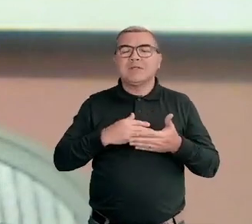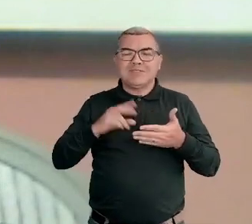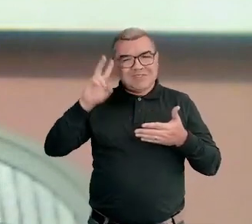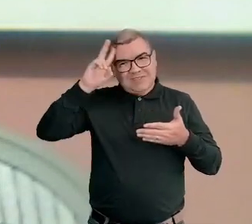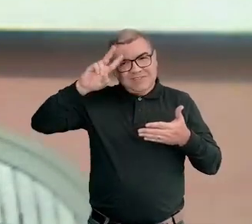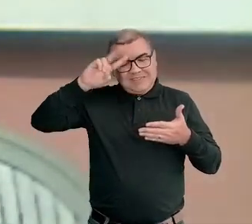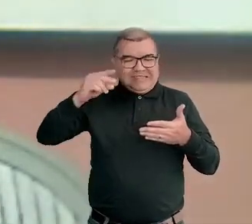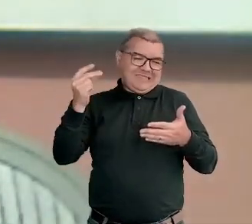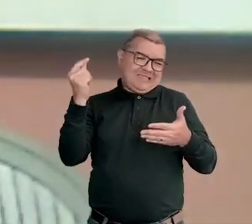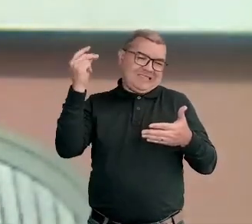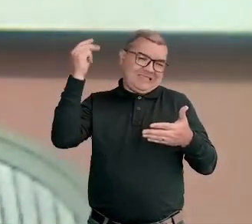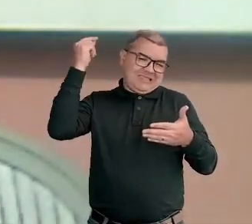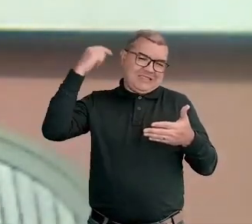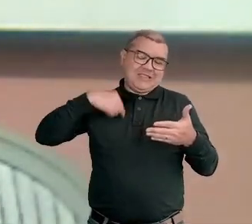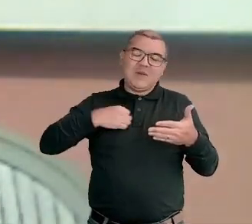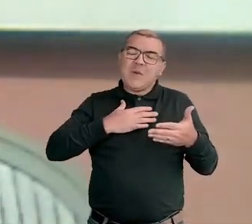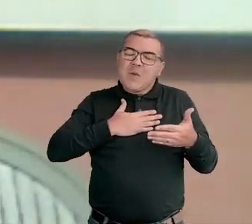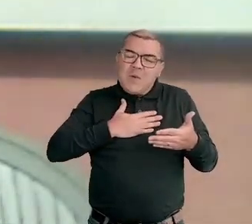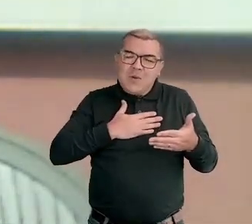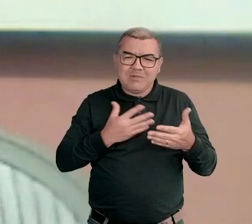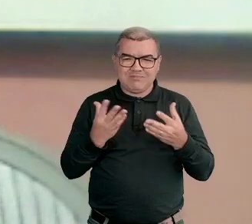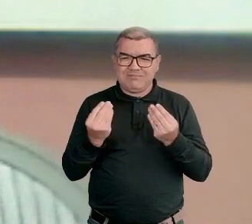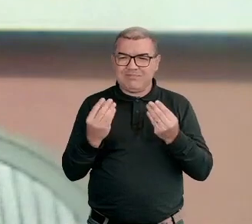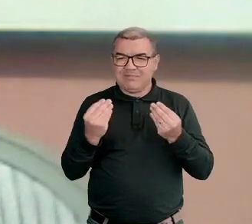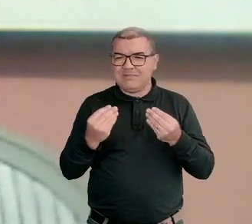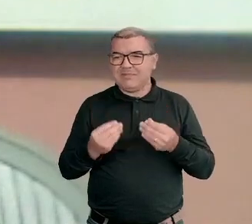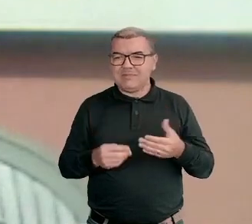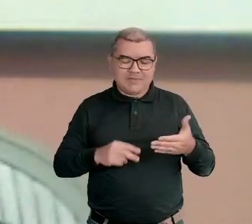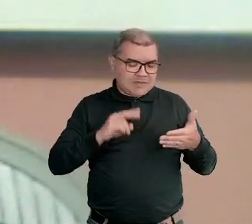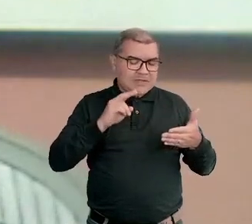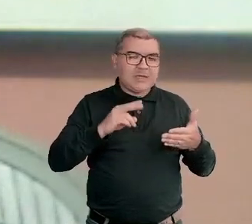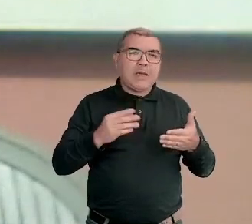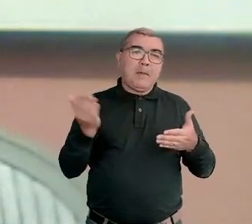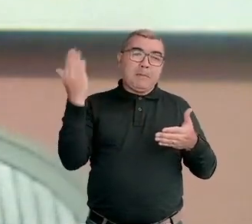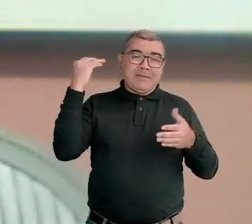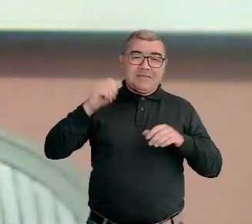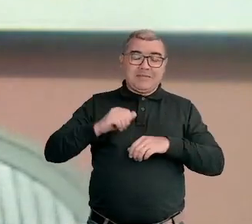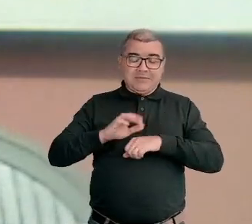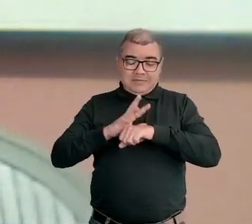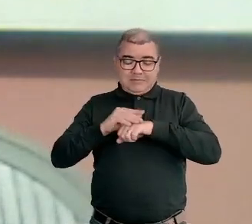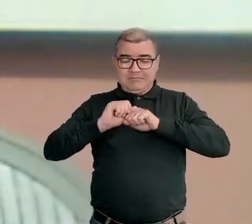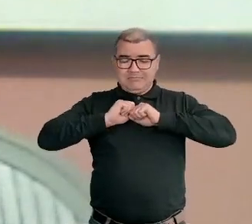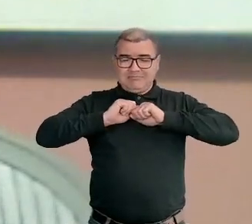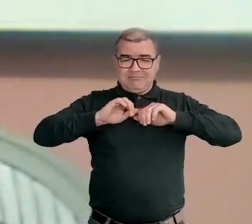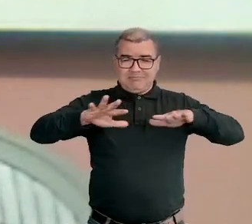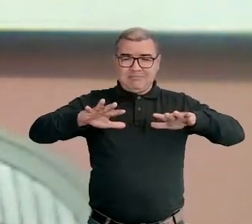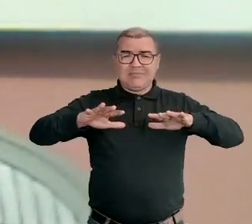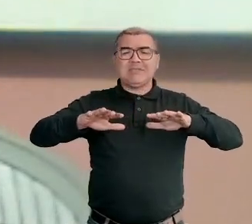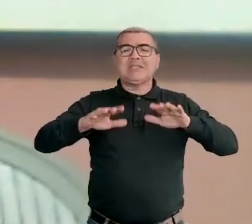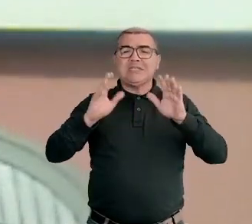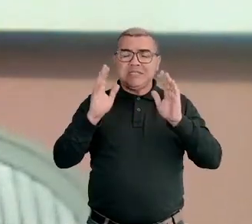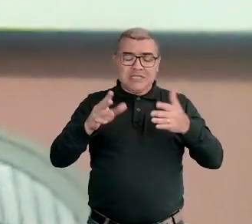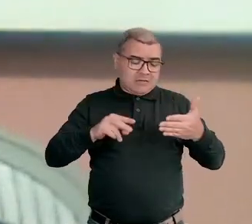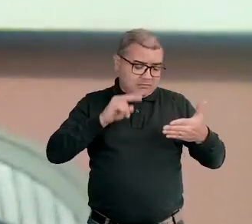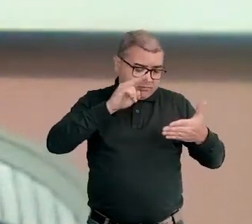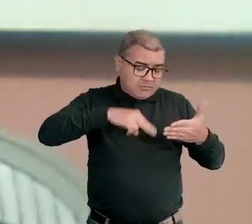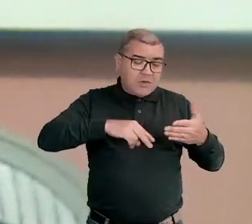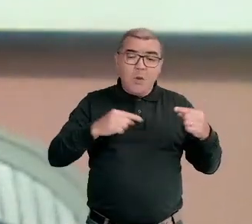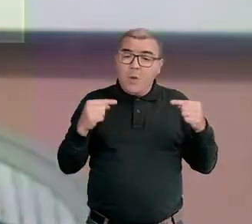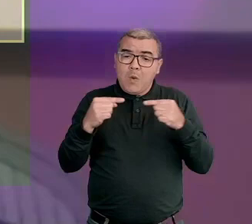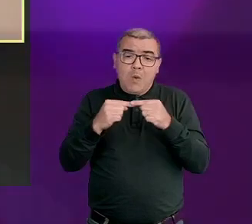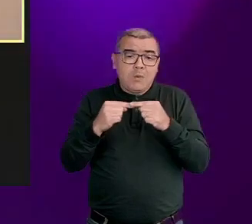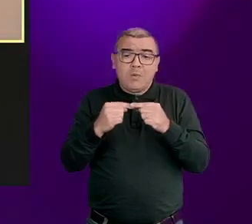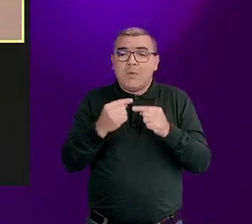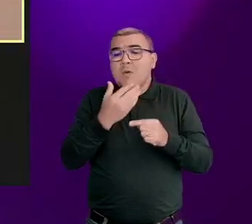sabe, Arnaldo? E eu acho que a história das epidemias, né? Eu digo isso sem medo de errar, é a história do